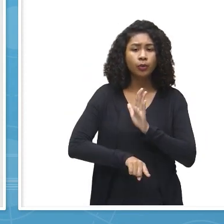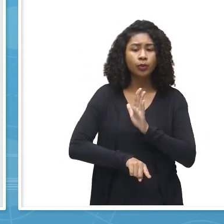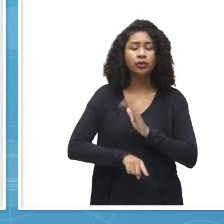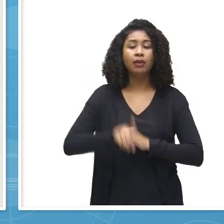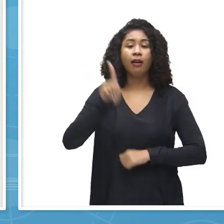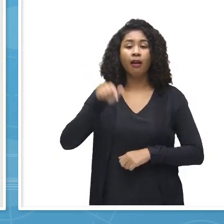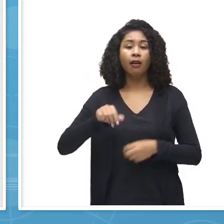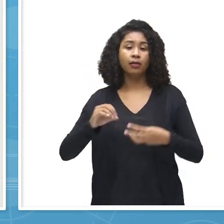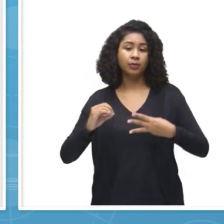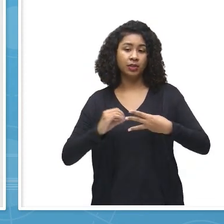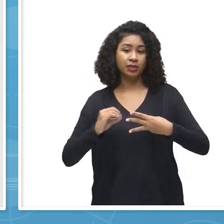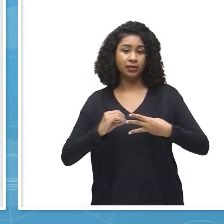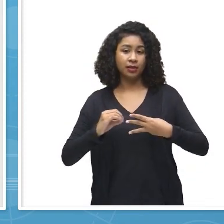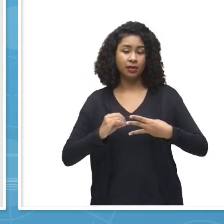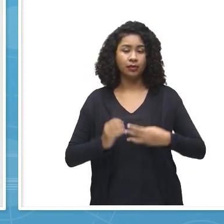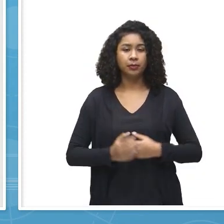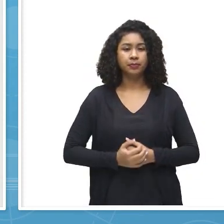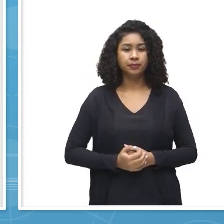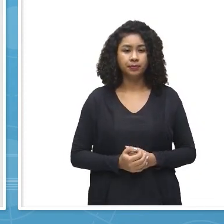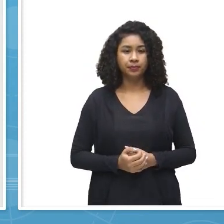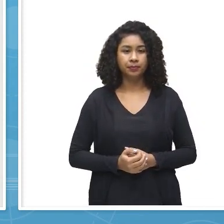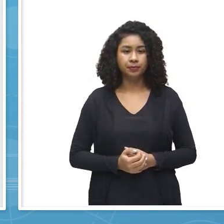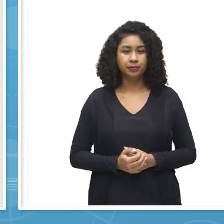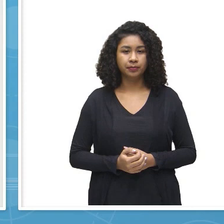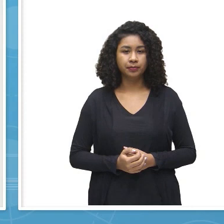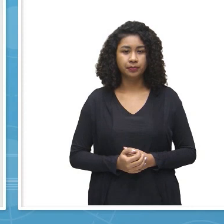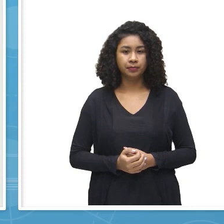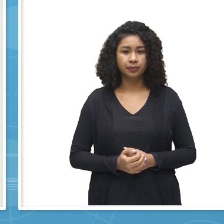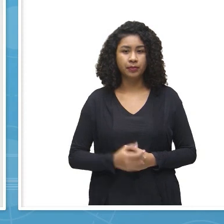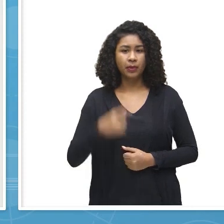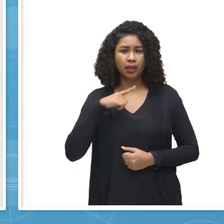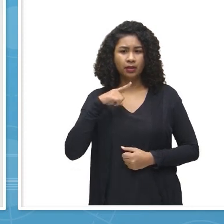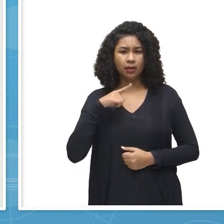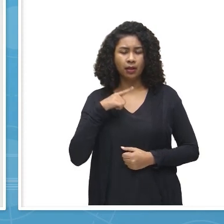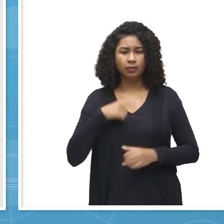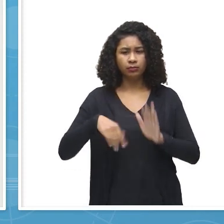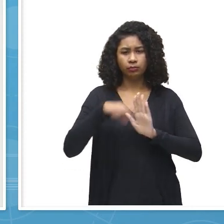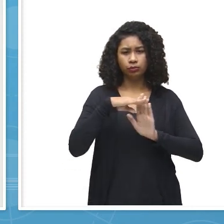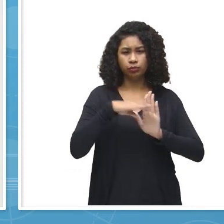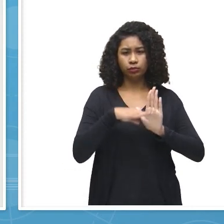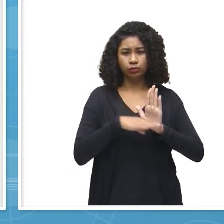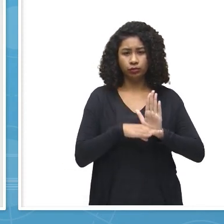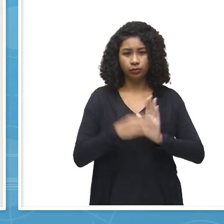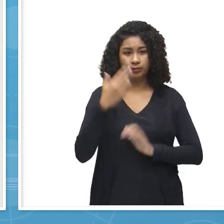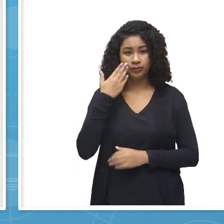afirmar o que a respeito das células. Então vamos lá às alternativas.